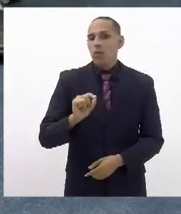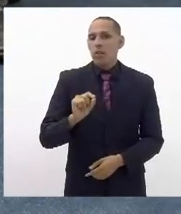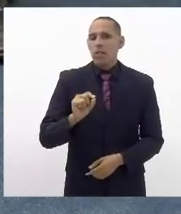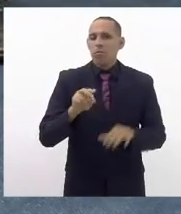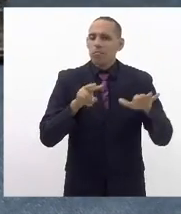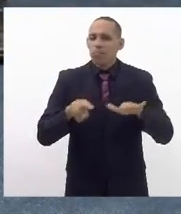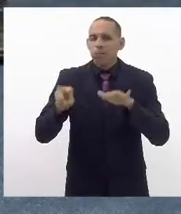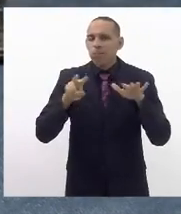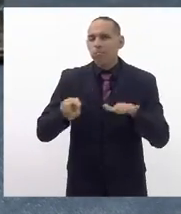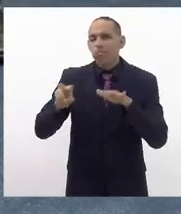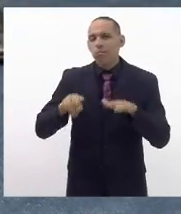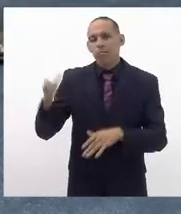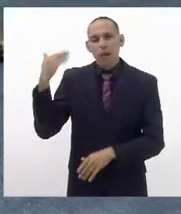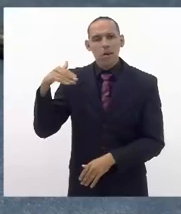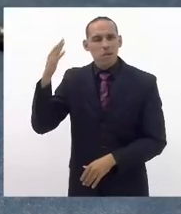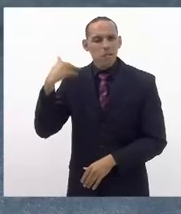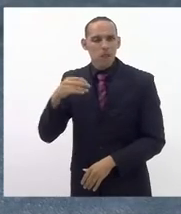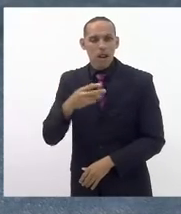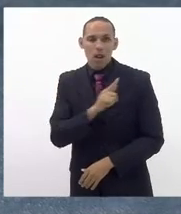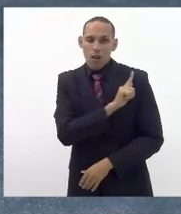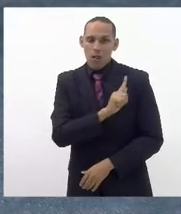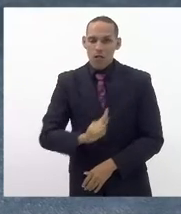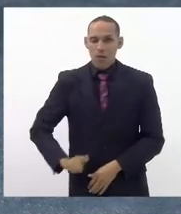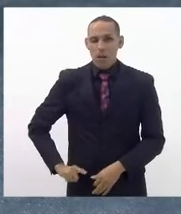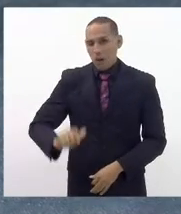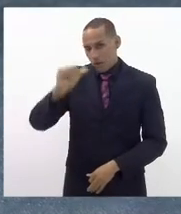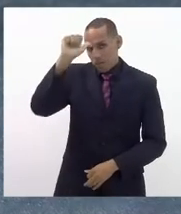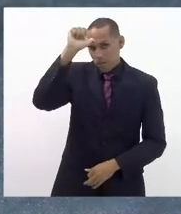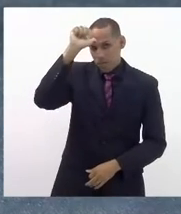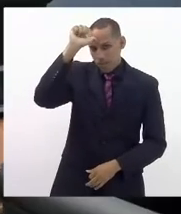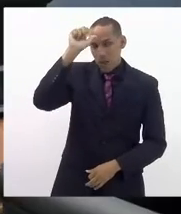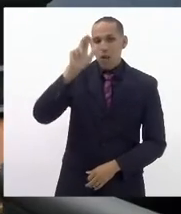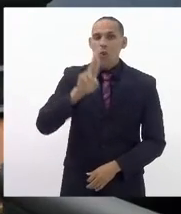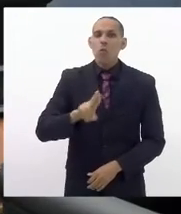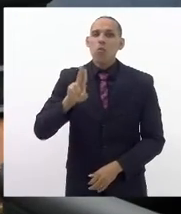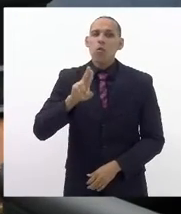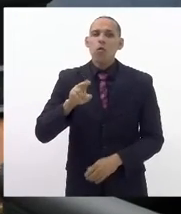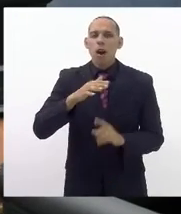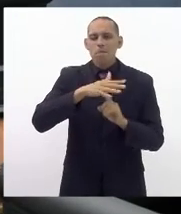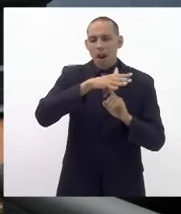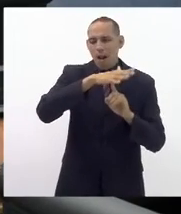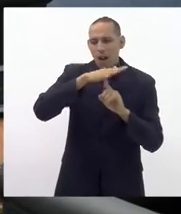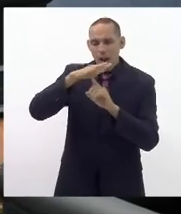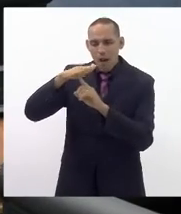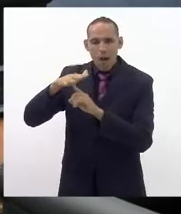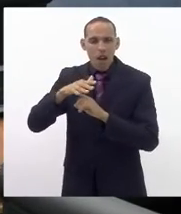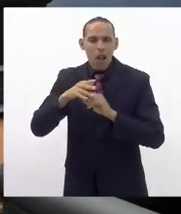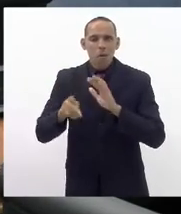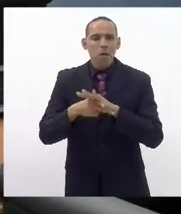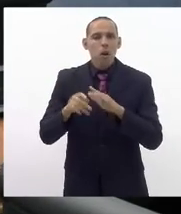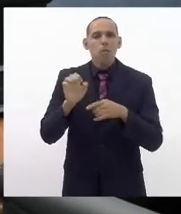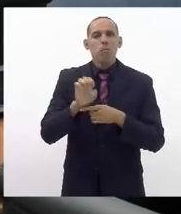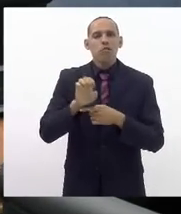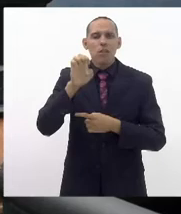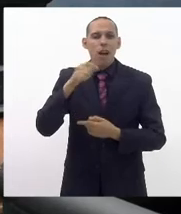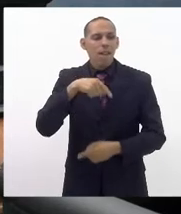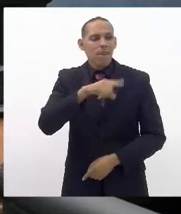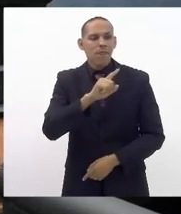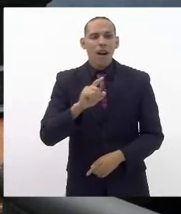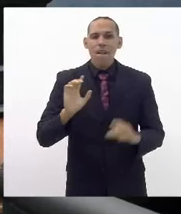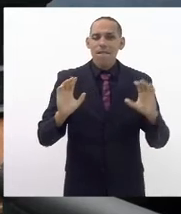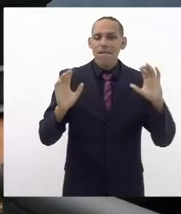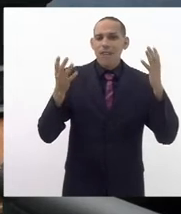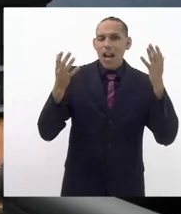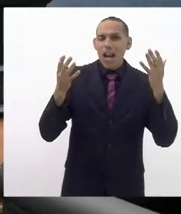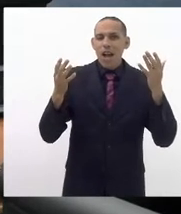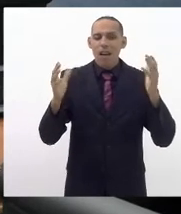semanas que o governador Cláudio Castro tem usado um helicóptero do Estado para ir a festas, para